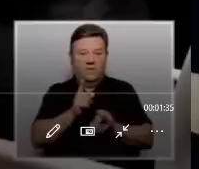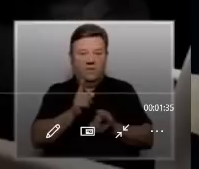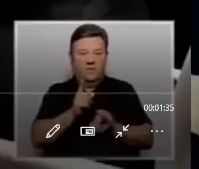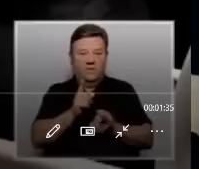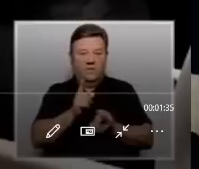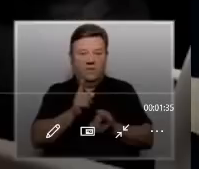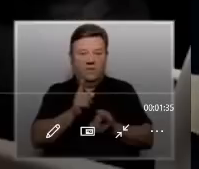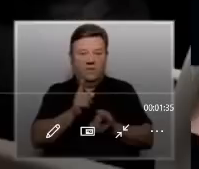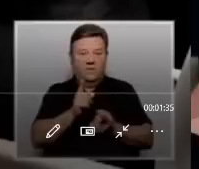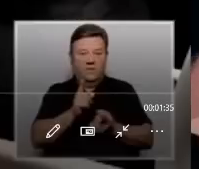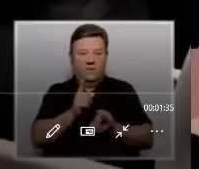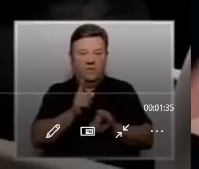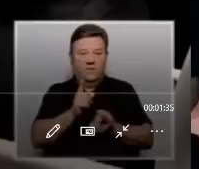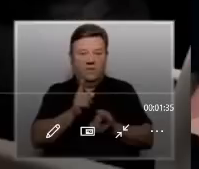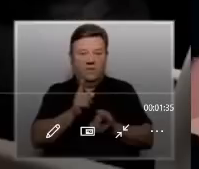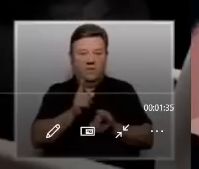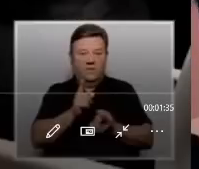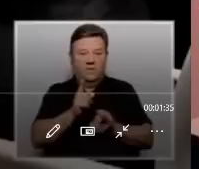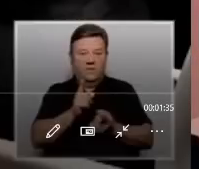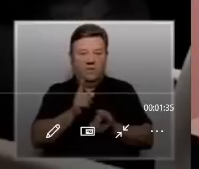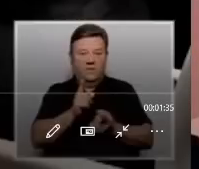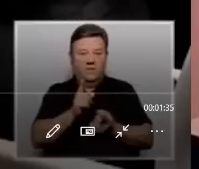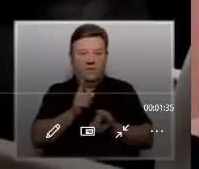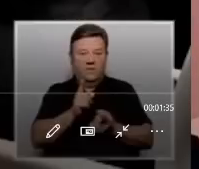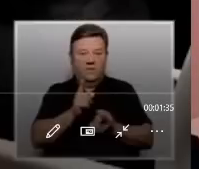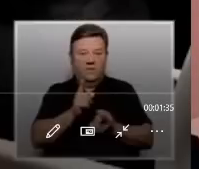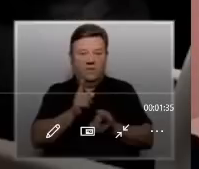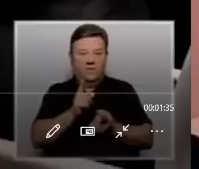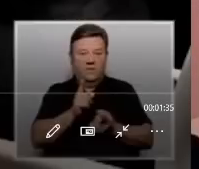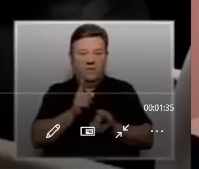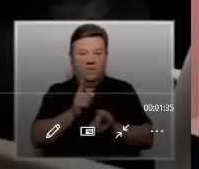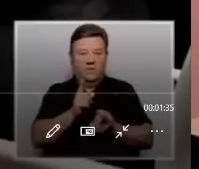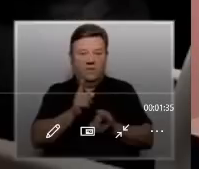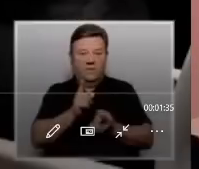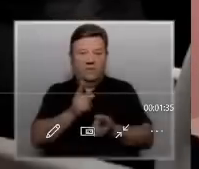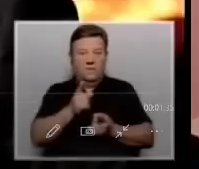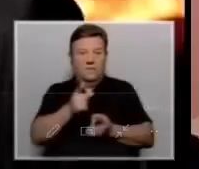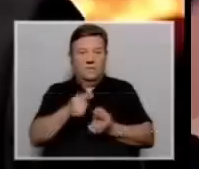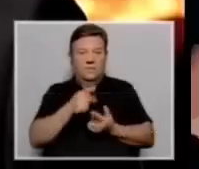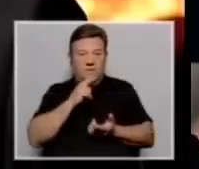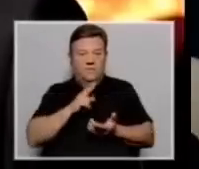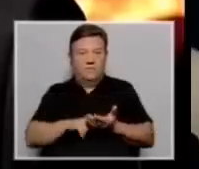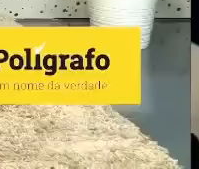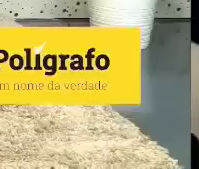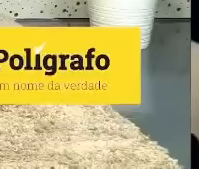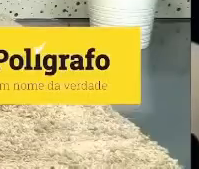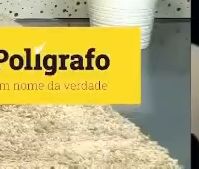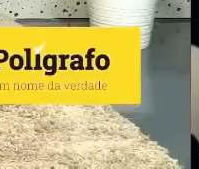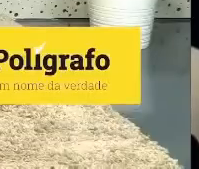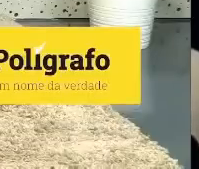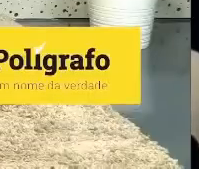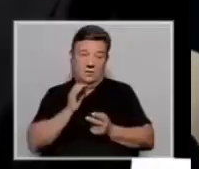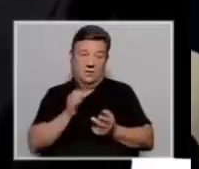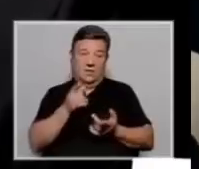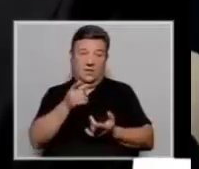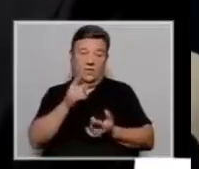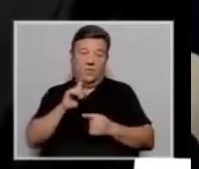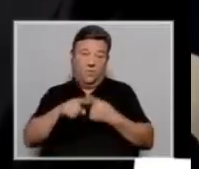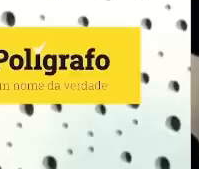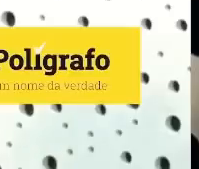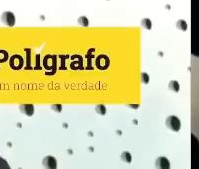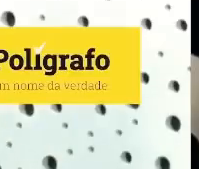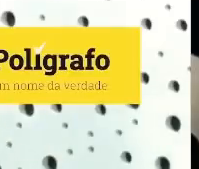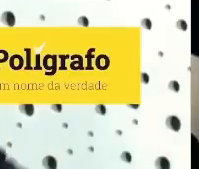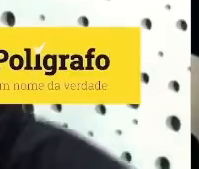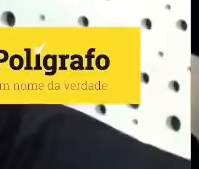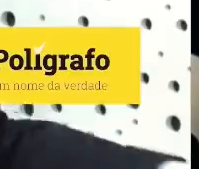eu compreenda o porquê da narrativa humorística, mas não deixa de fazer pouco sentido. Fundamentar o que diz. Eu espero que diga que isso é falso. É outra